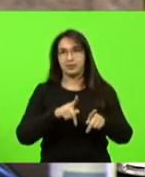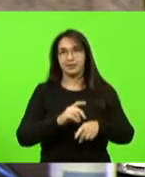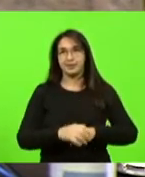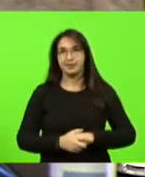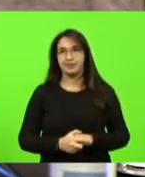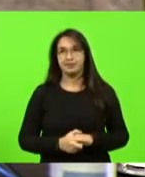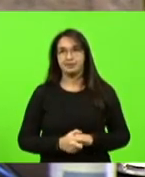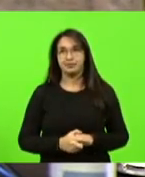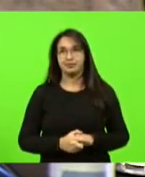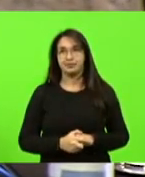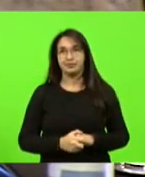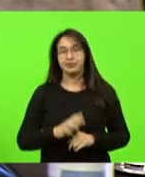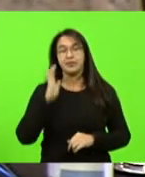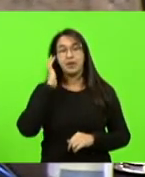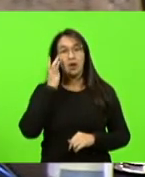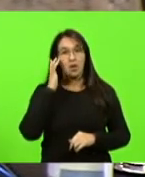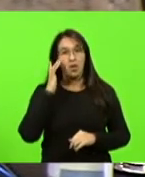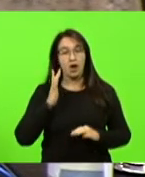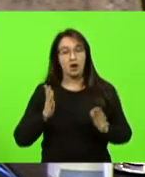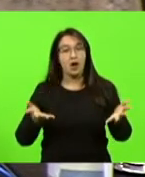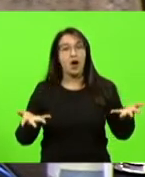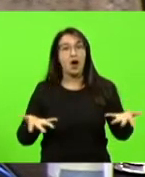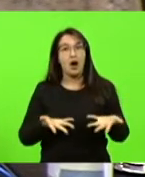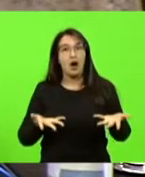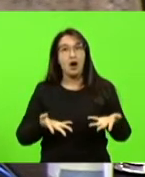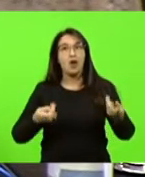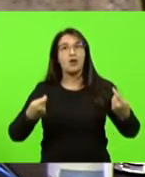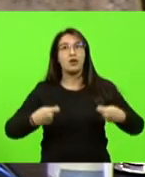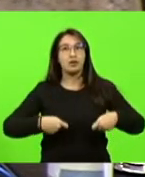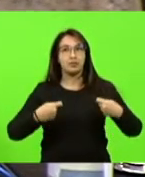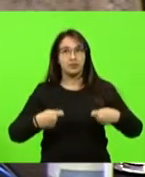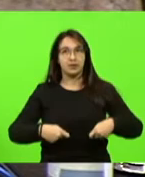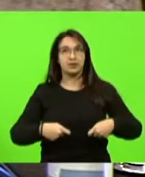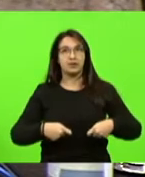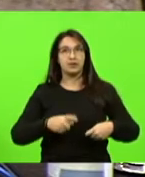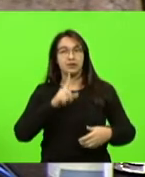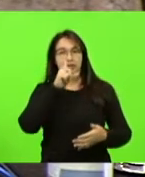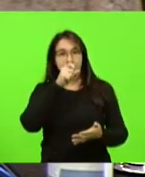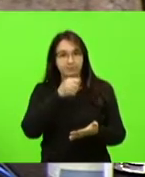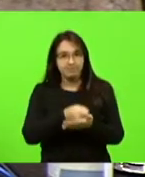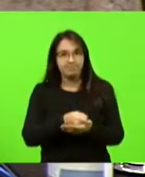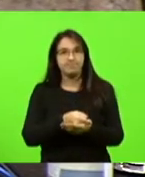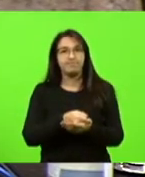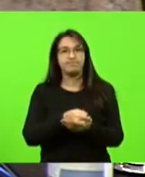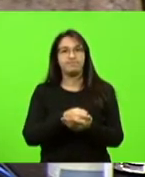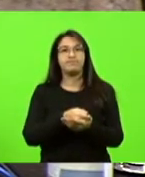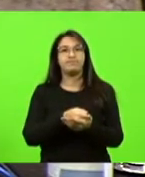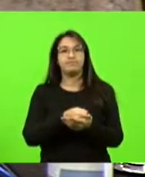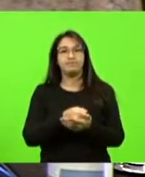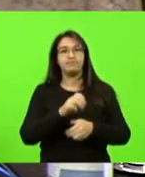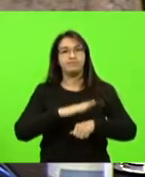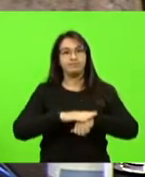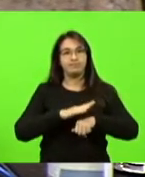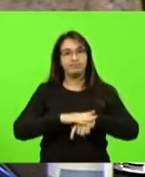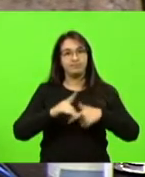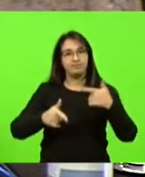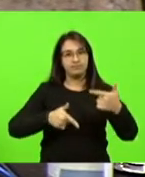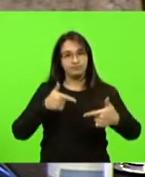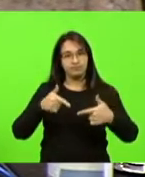E acho que o momento é esse de nós começarmos a tomar as atividades normais aqui no